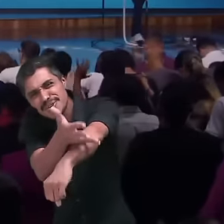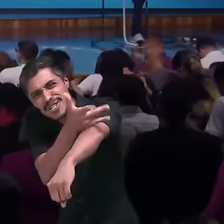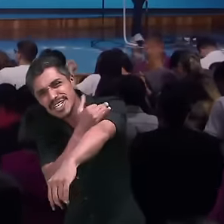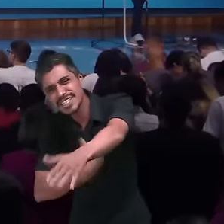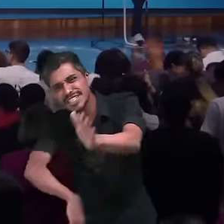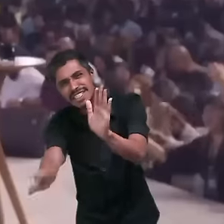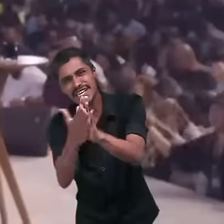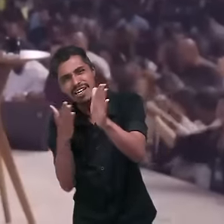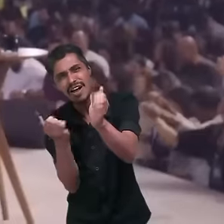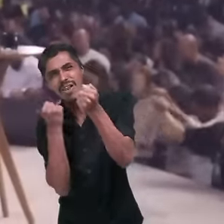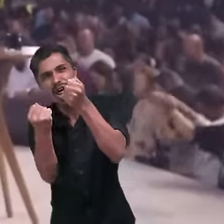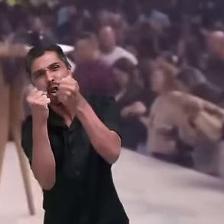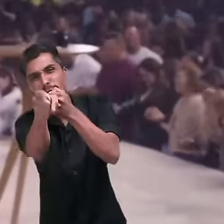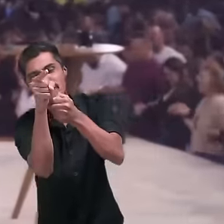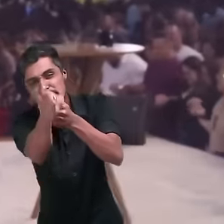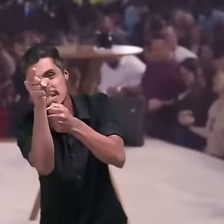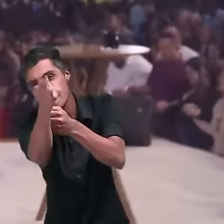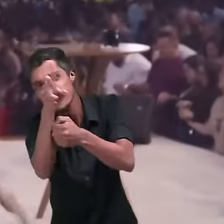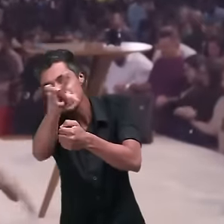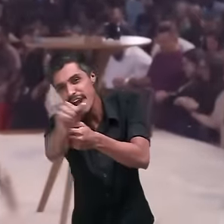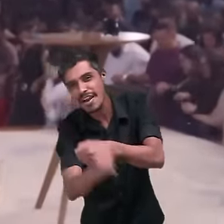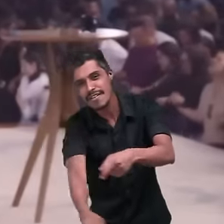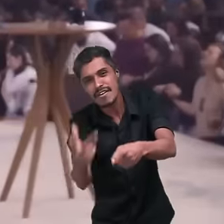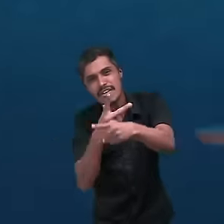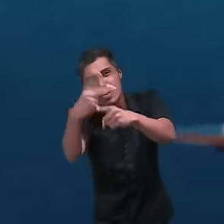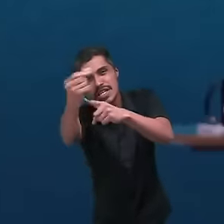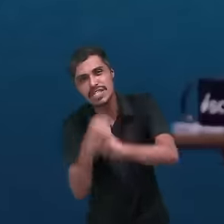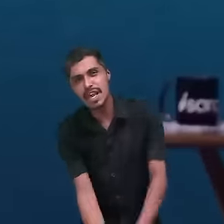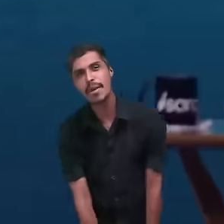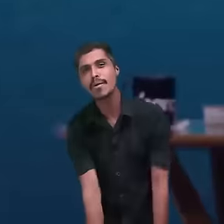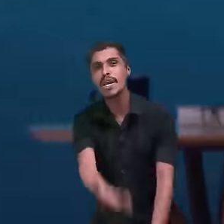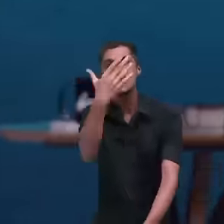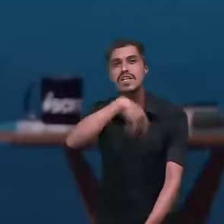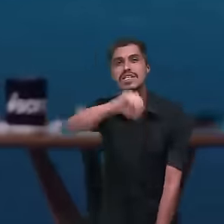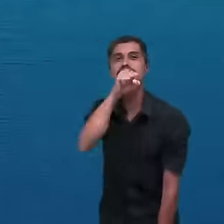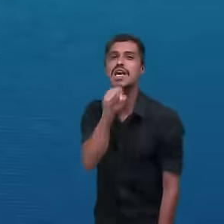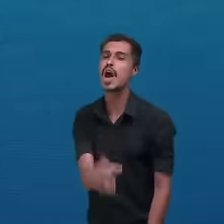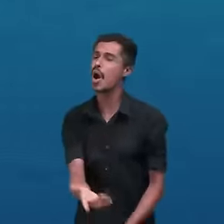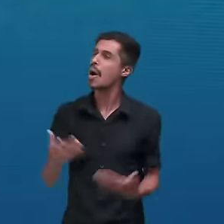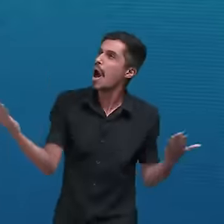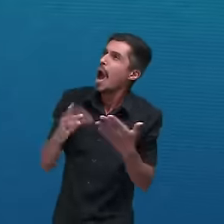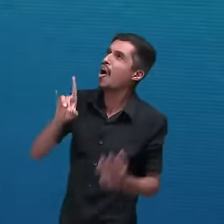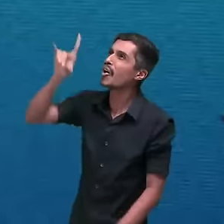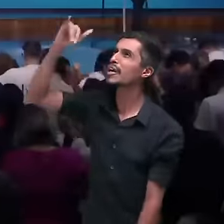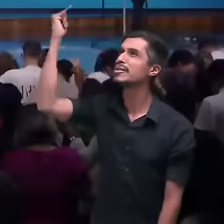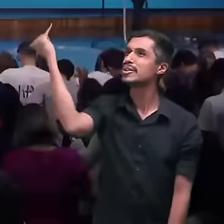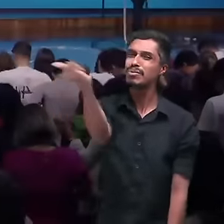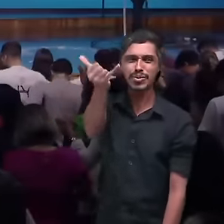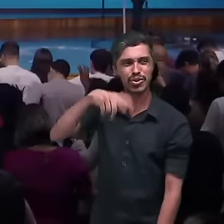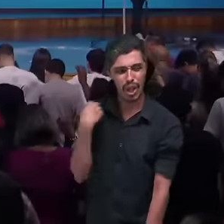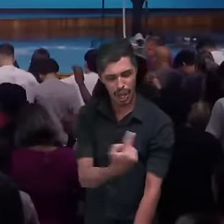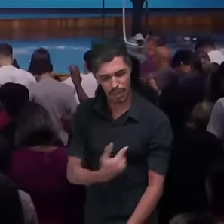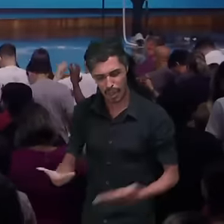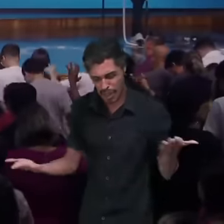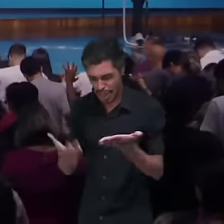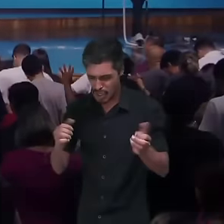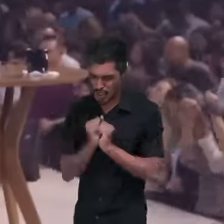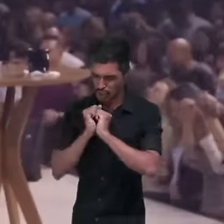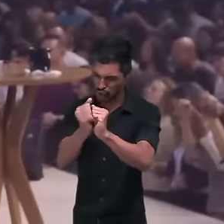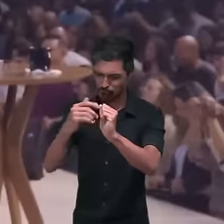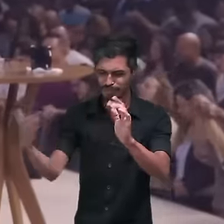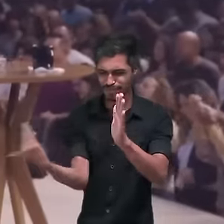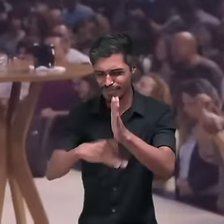uma unção de Deus passando no meio da igreja. Senhor, Pai, hoje clamamos de tua presença. Hoje,